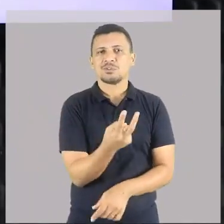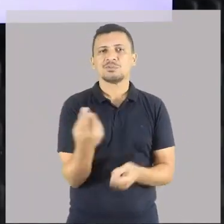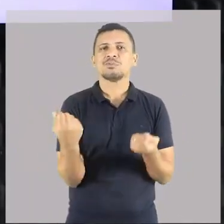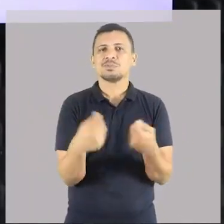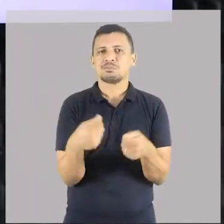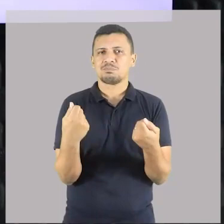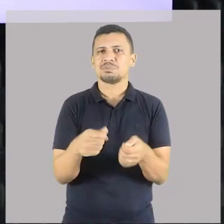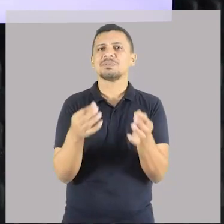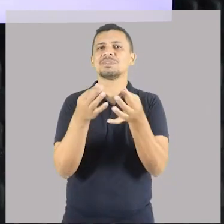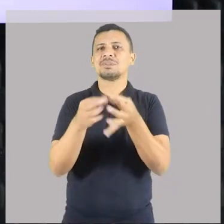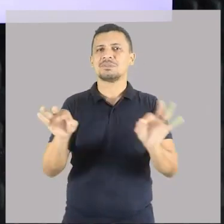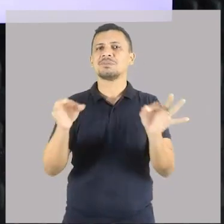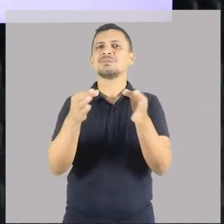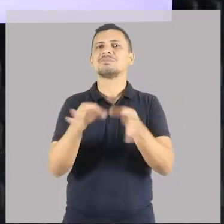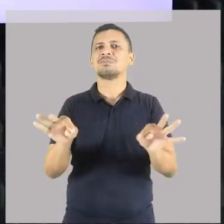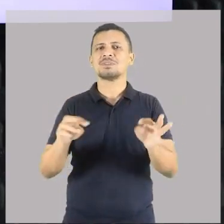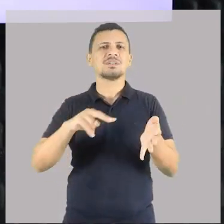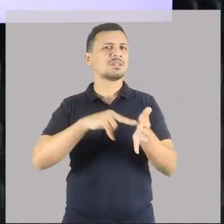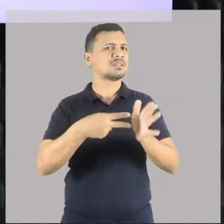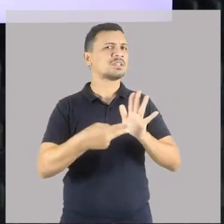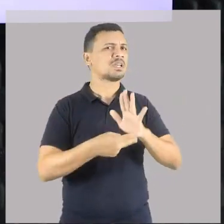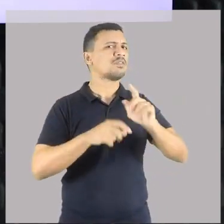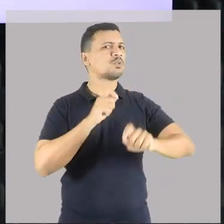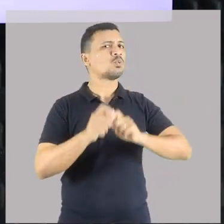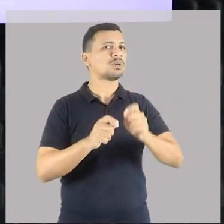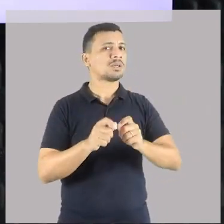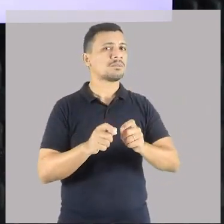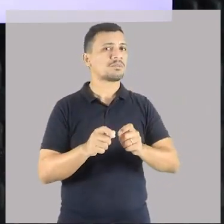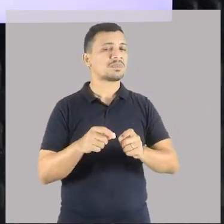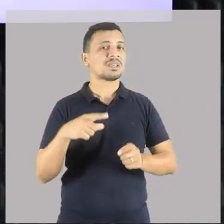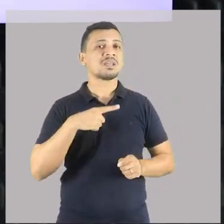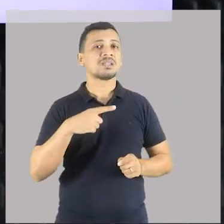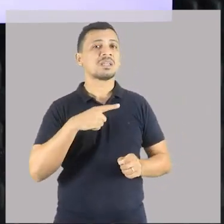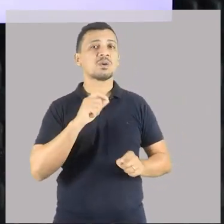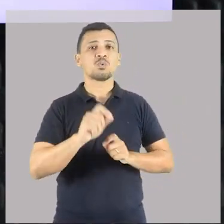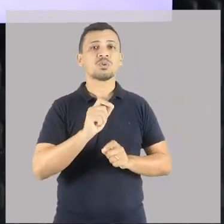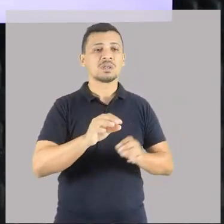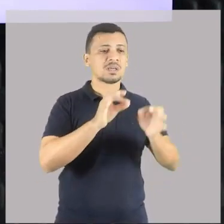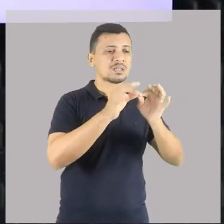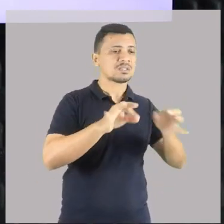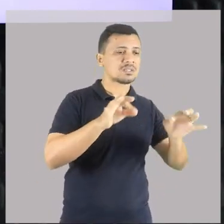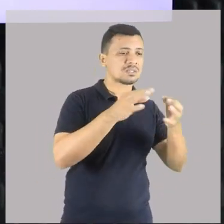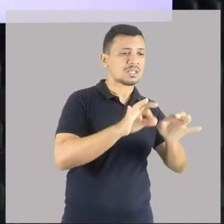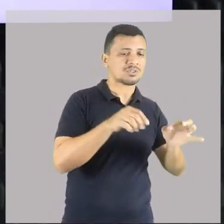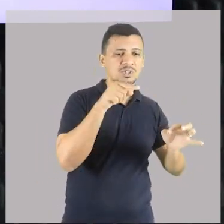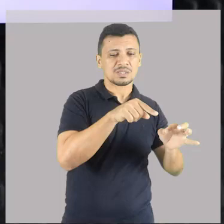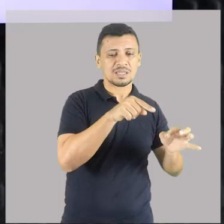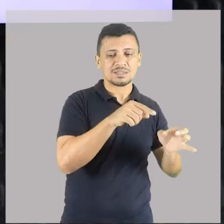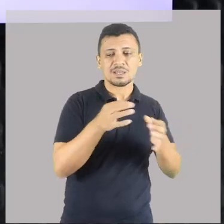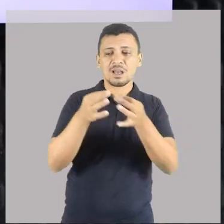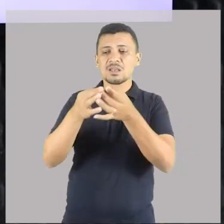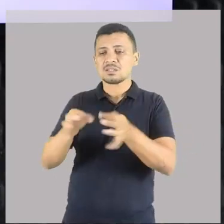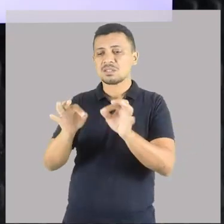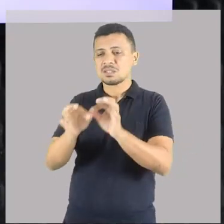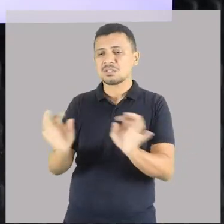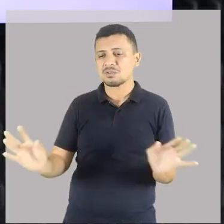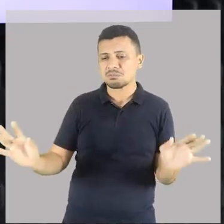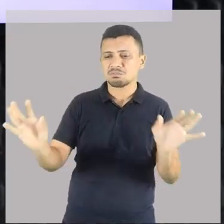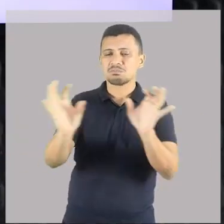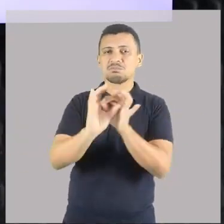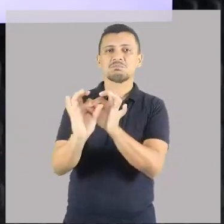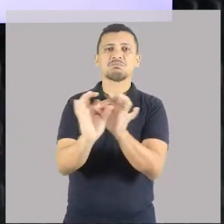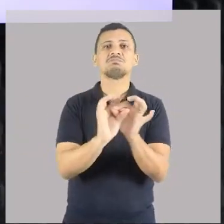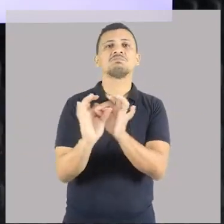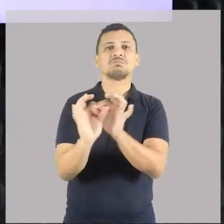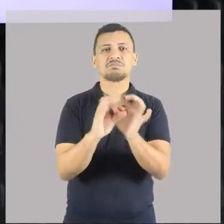entre elas. O que significa, Josefina? Que uma vai exercer função sintática da outra. Uma vai estabelecer um valor